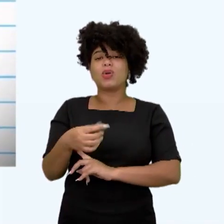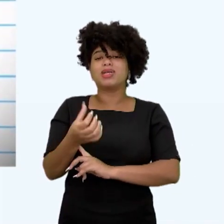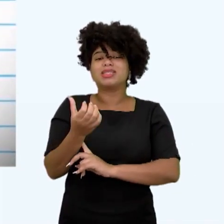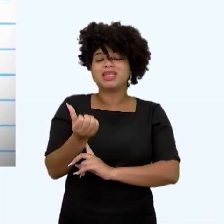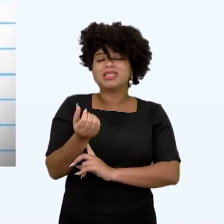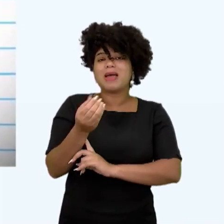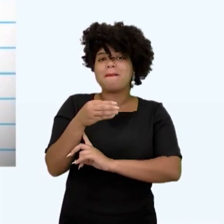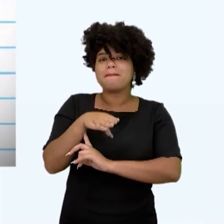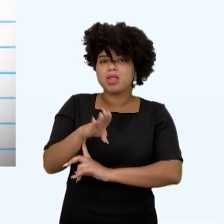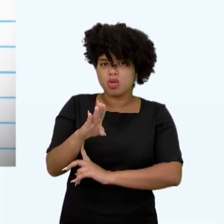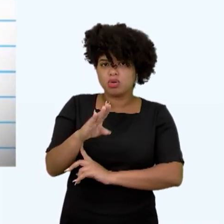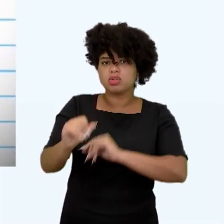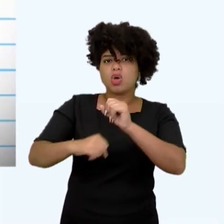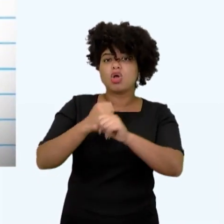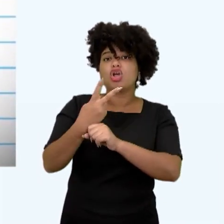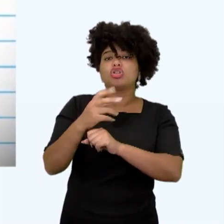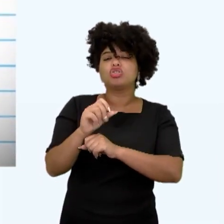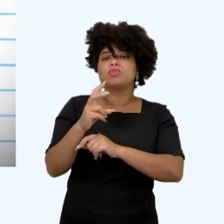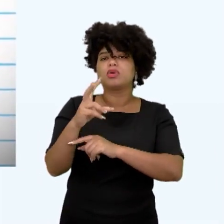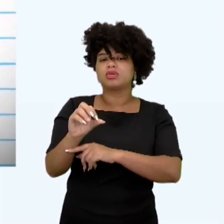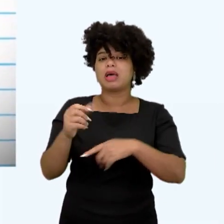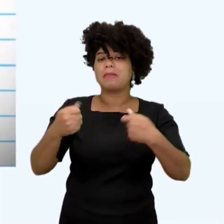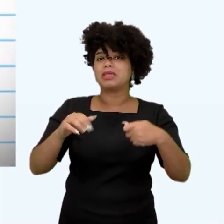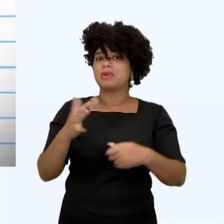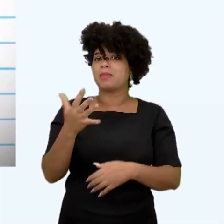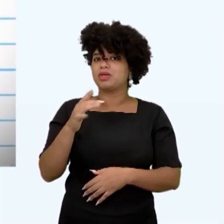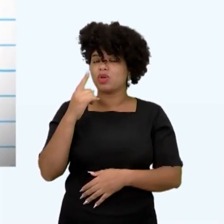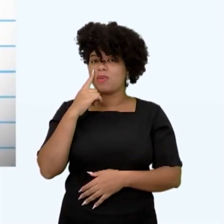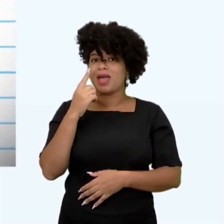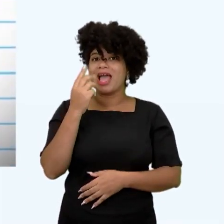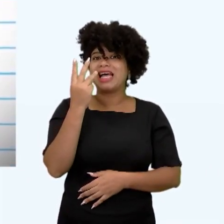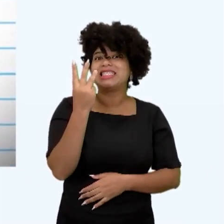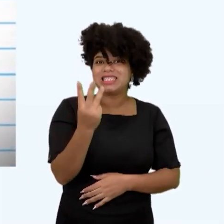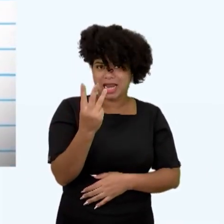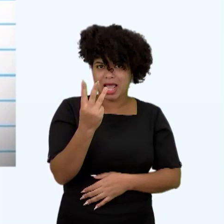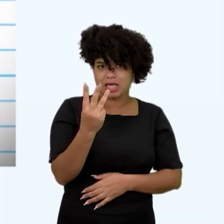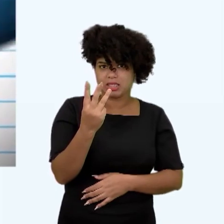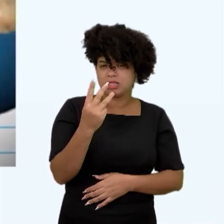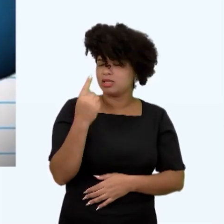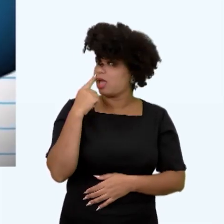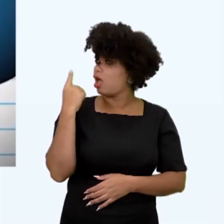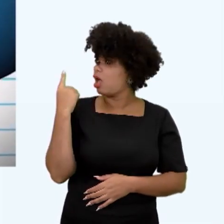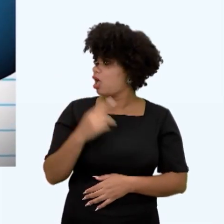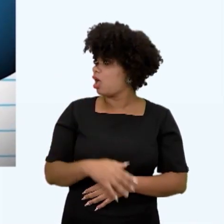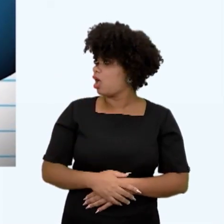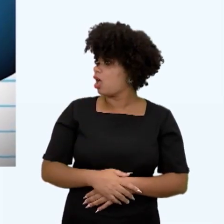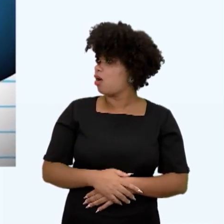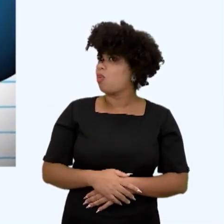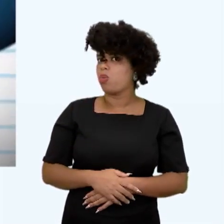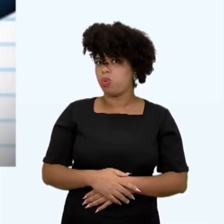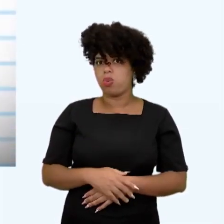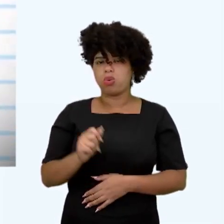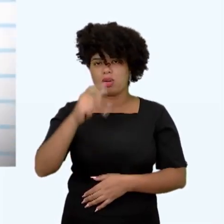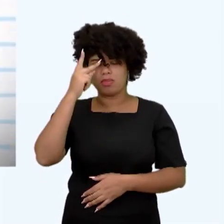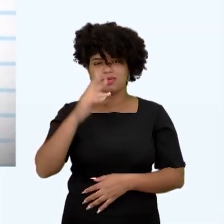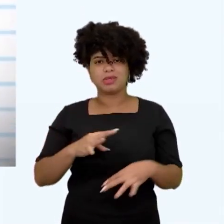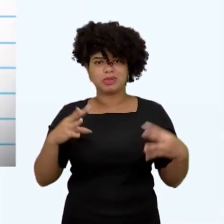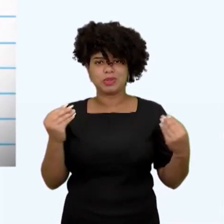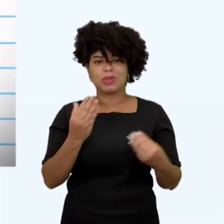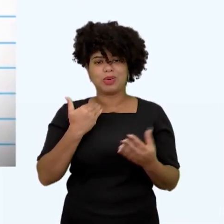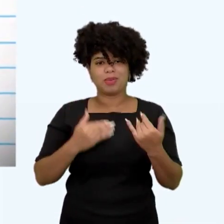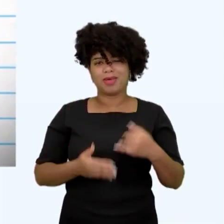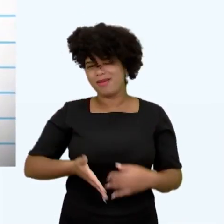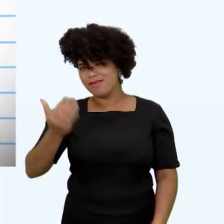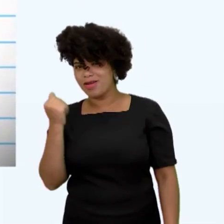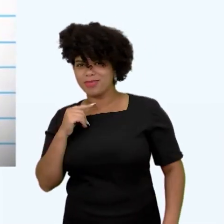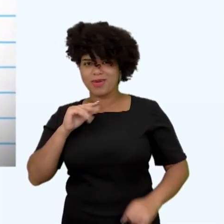bilhões de pessoas em 2050, seria preciso o equivalente a 3 planetas Terra para fornecer os recursos naturais necessários.